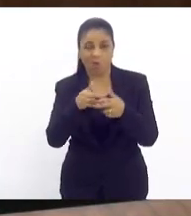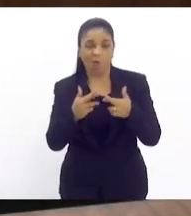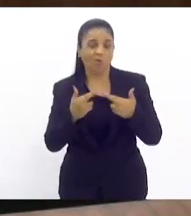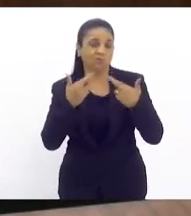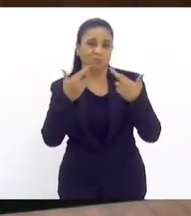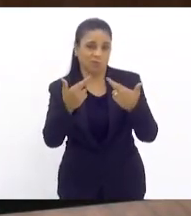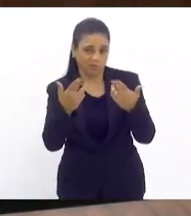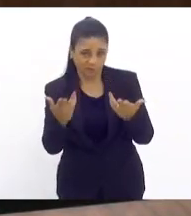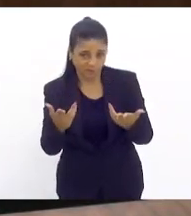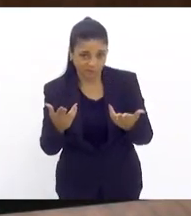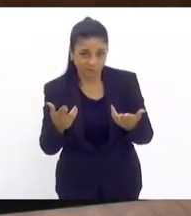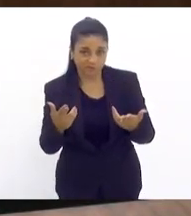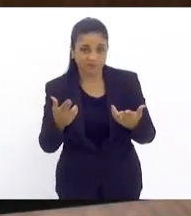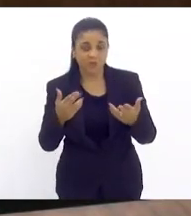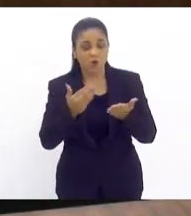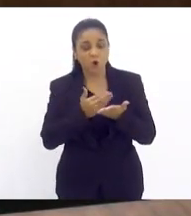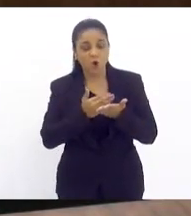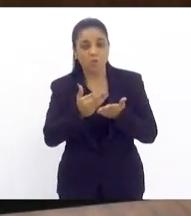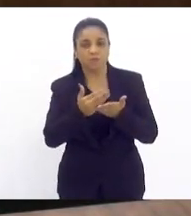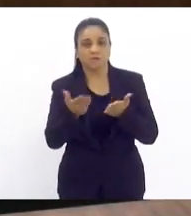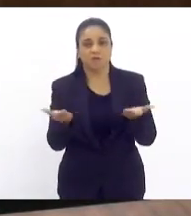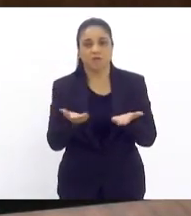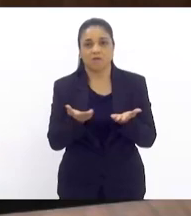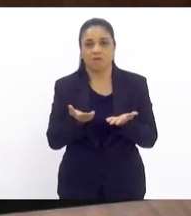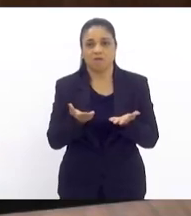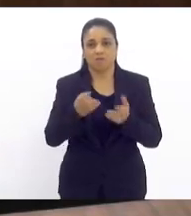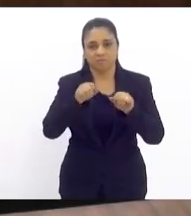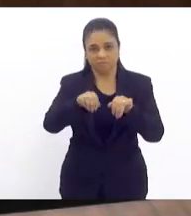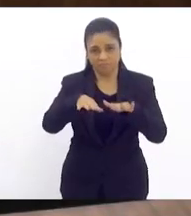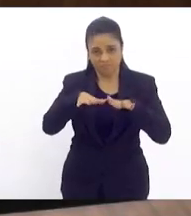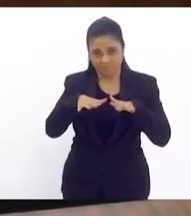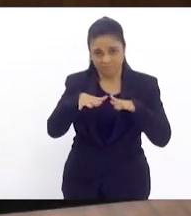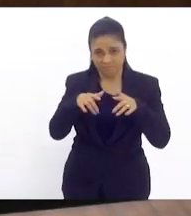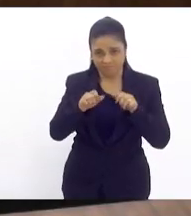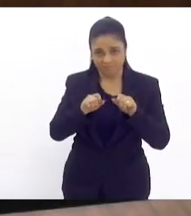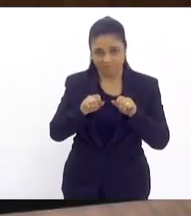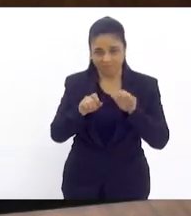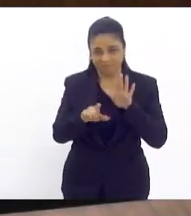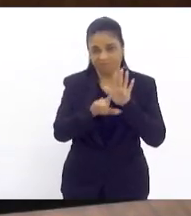nessa legislatura nessa legislatura